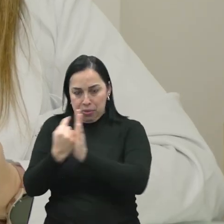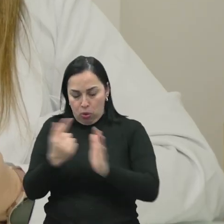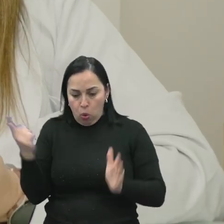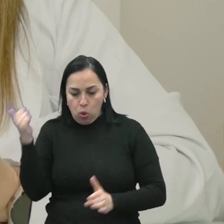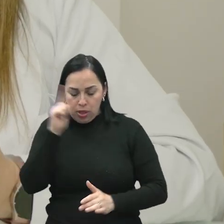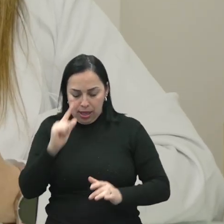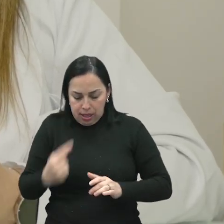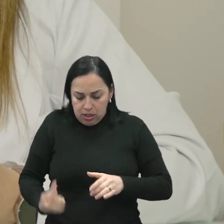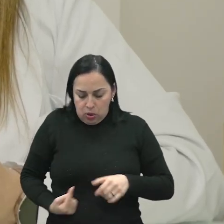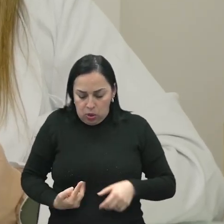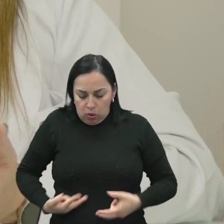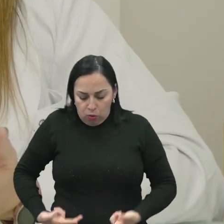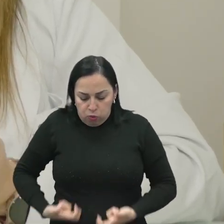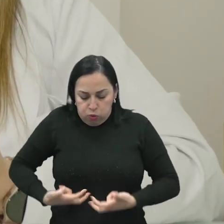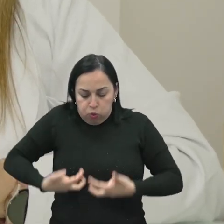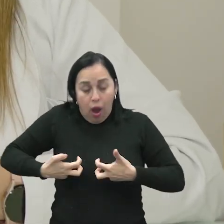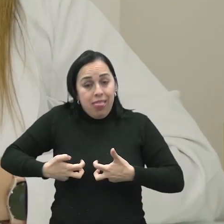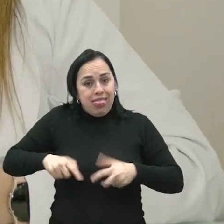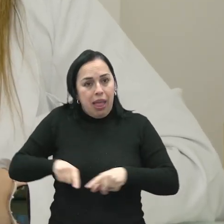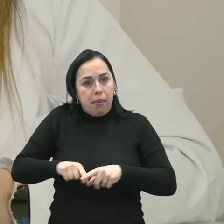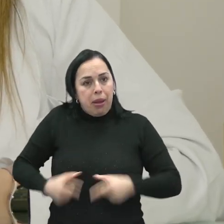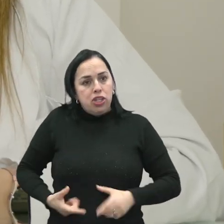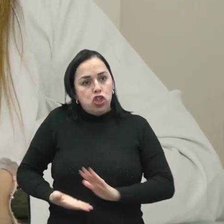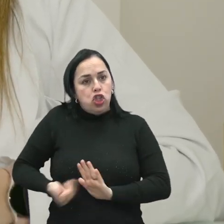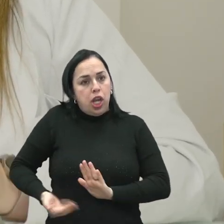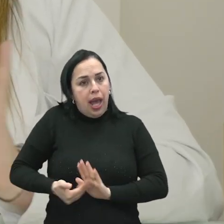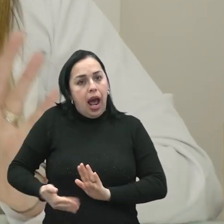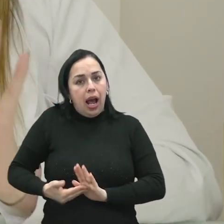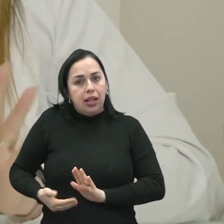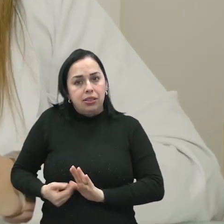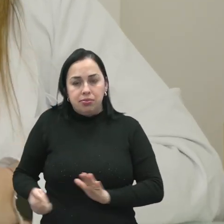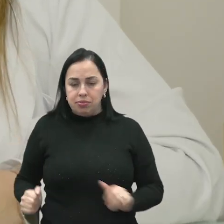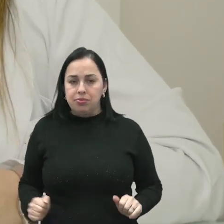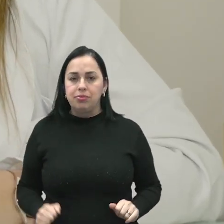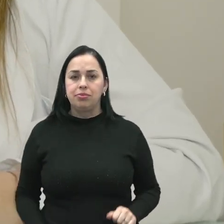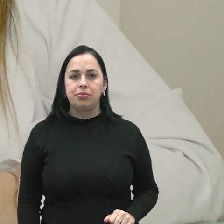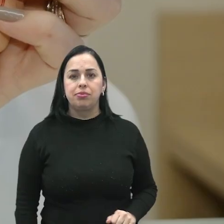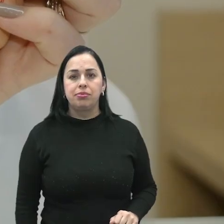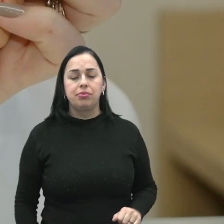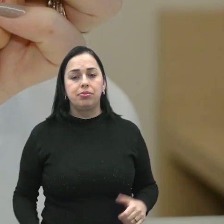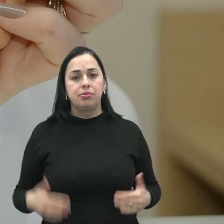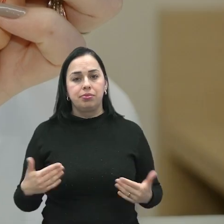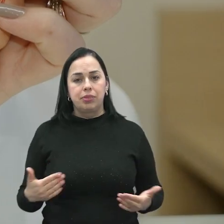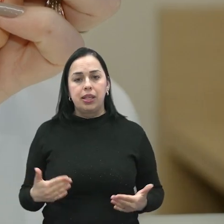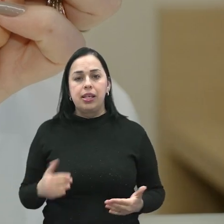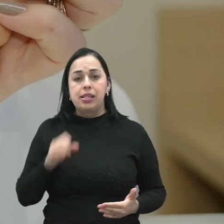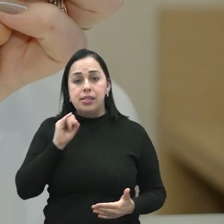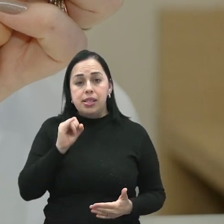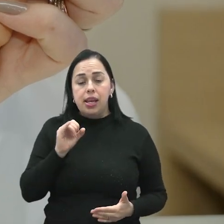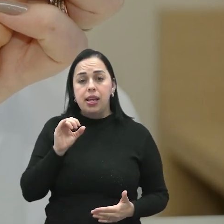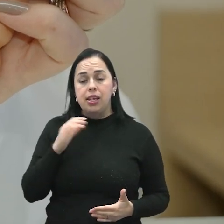coisas, olhar, diagnosticar e já tirar esses pedacinhos que não deveriam estar ali. Quanto mais